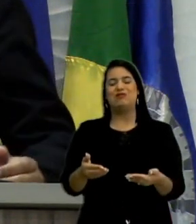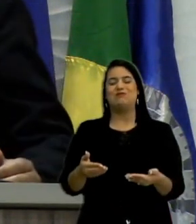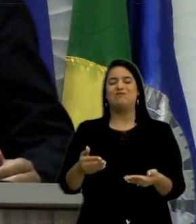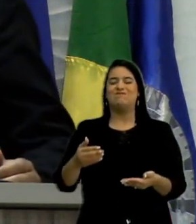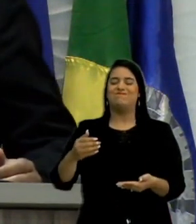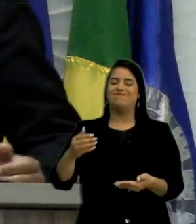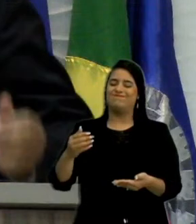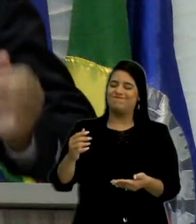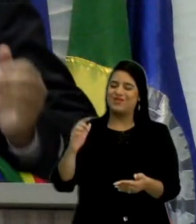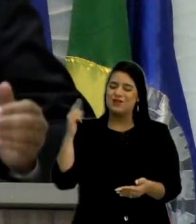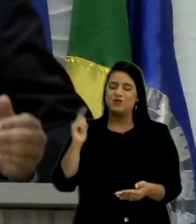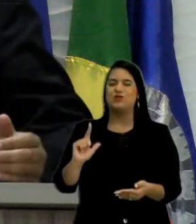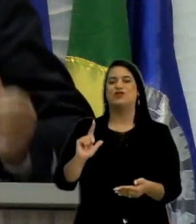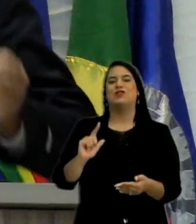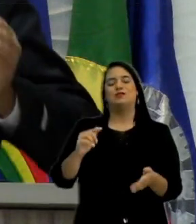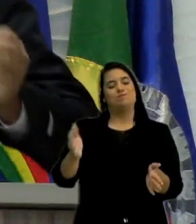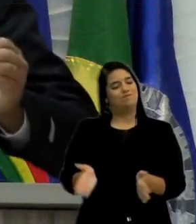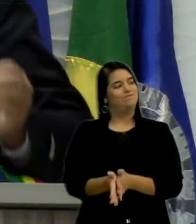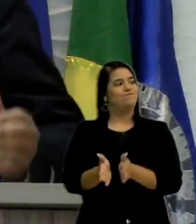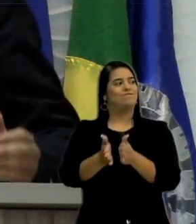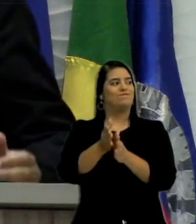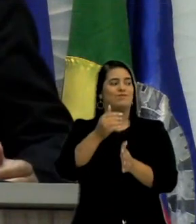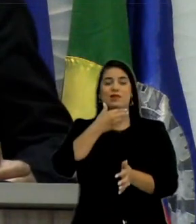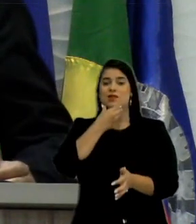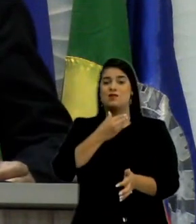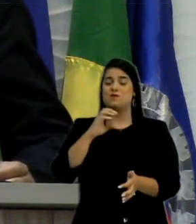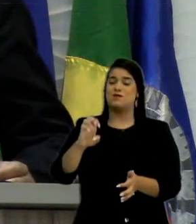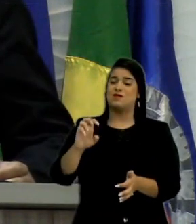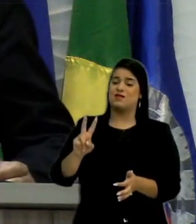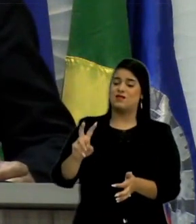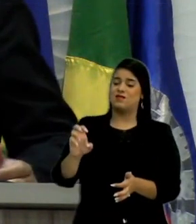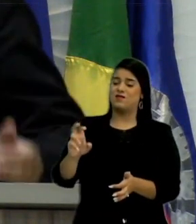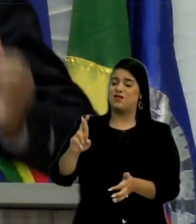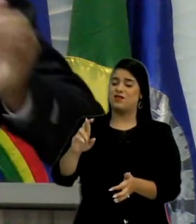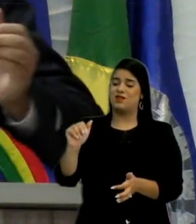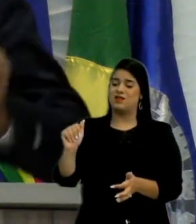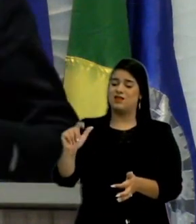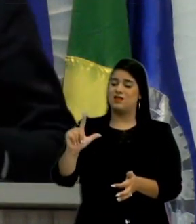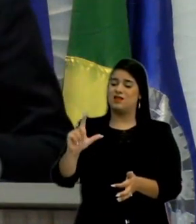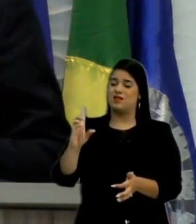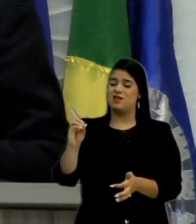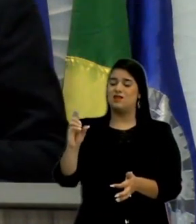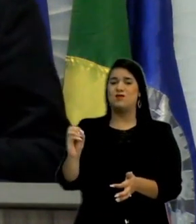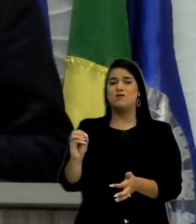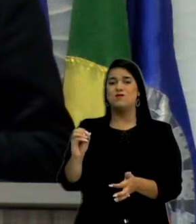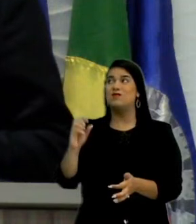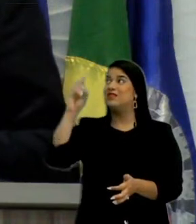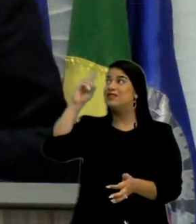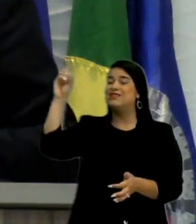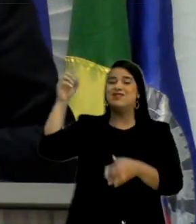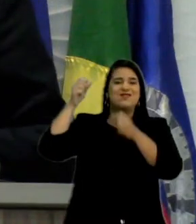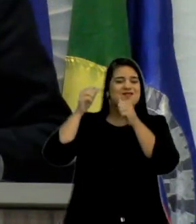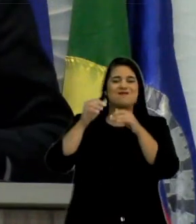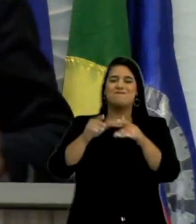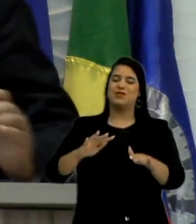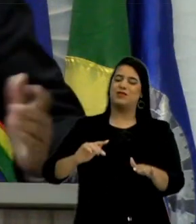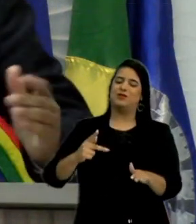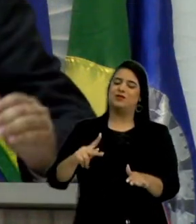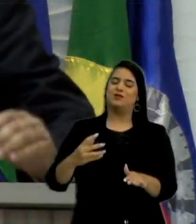seu Everaldo por tudo, e que Deus possa sempre estar lhe abençoando na sua vida.